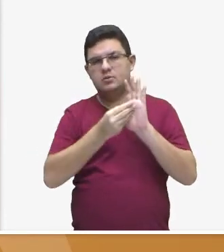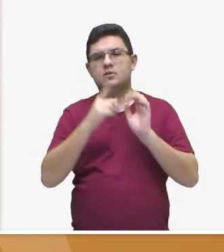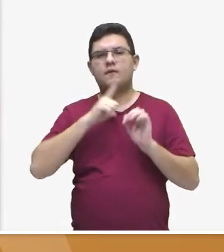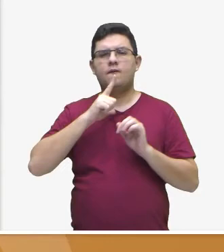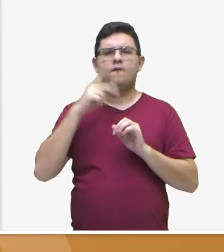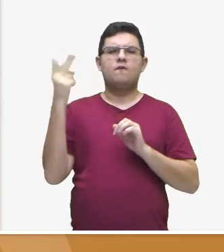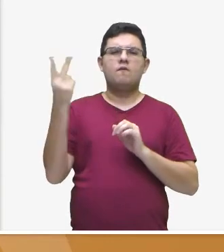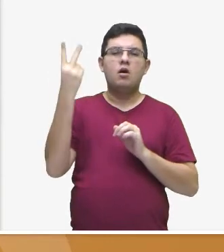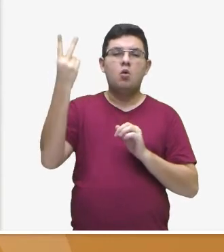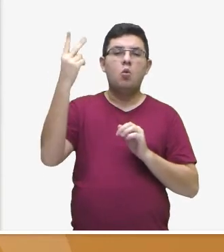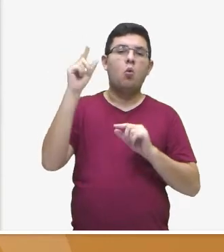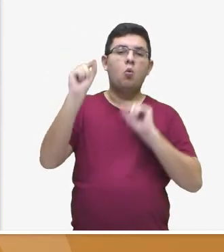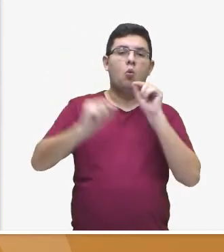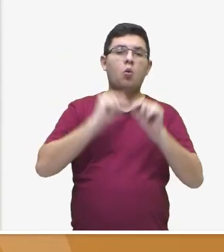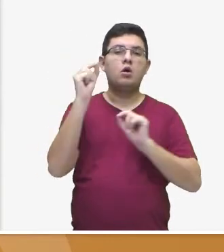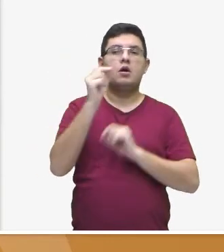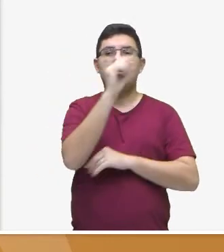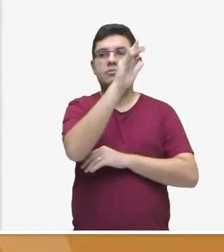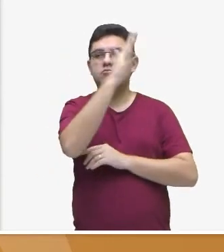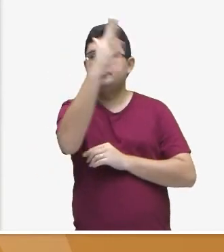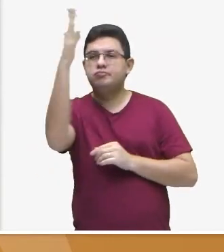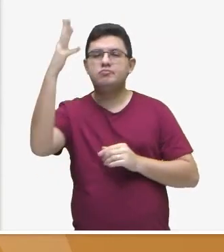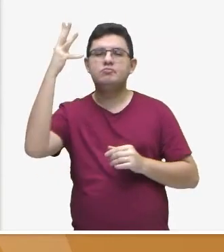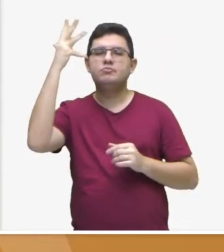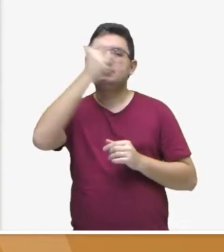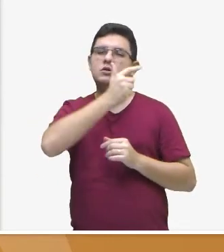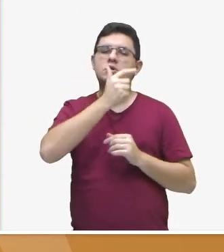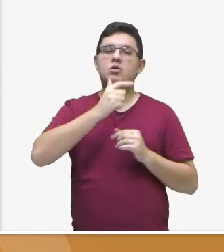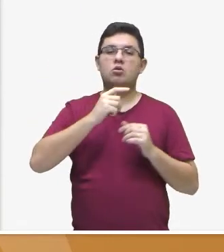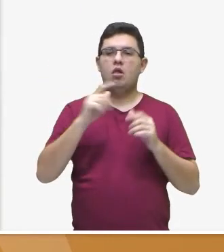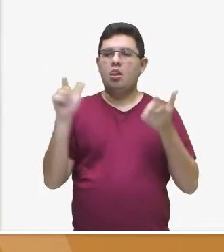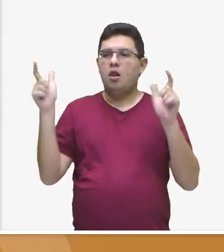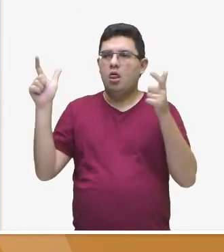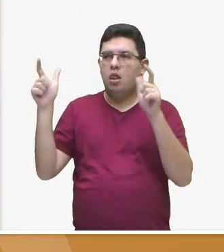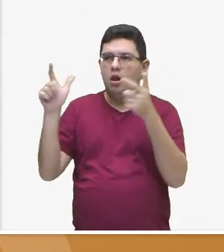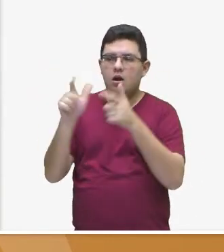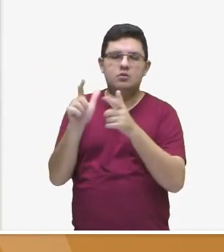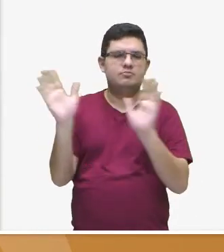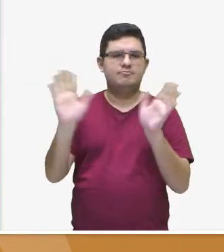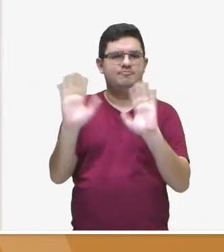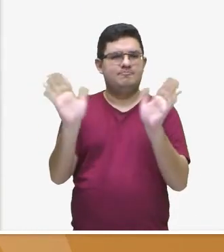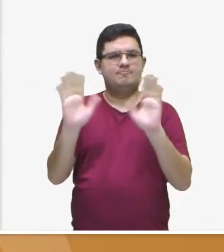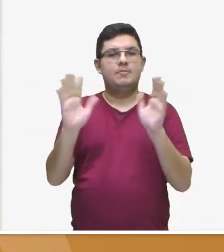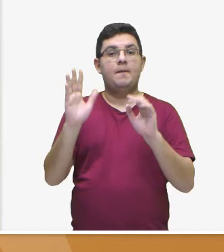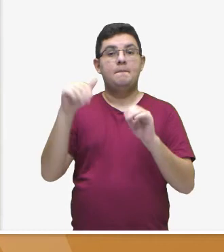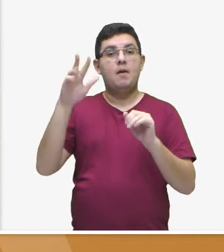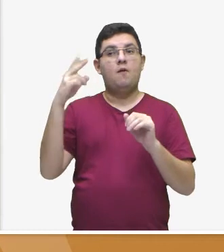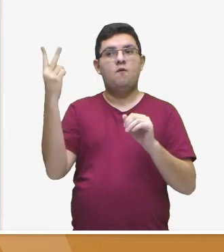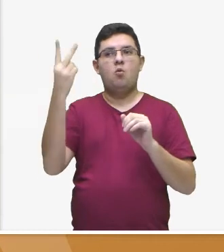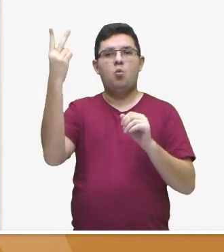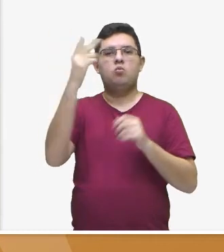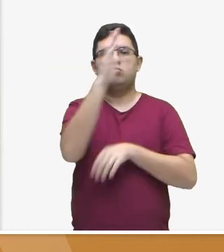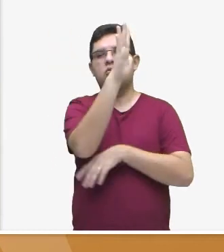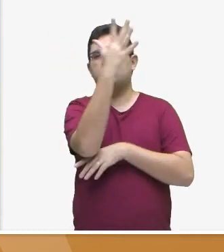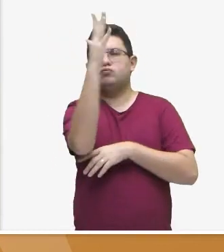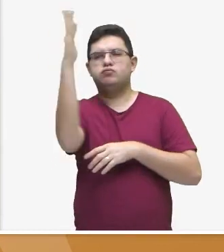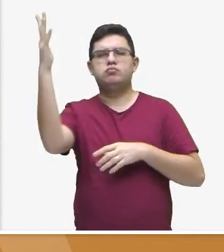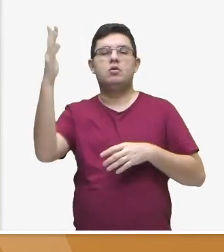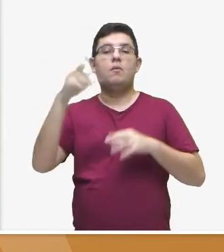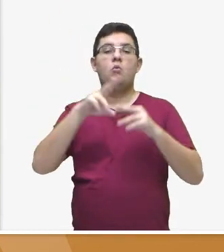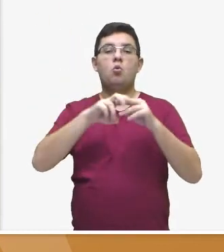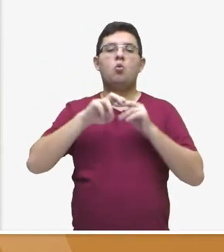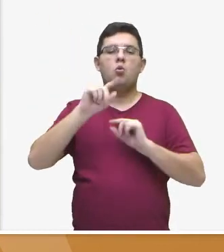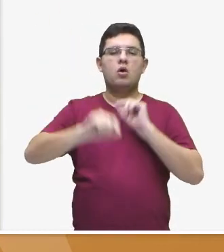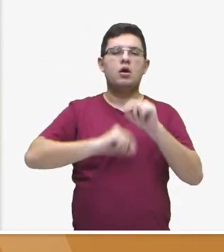em pé do que no chão derrubado, né? Ela vale muito mais em pé, porque nós temos aí os remédios, e